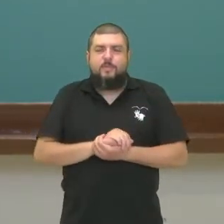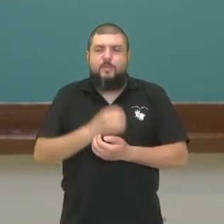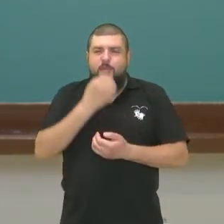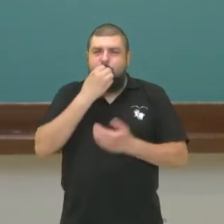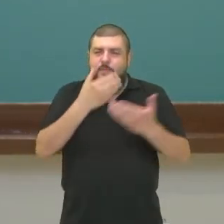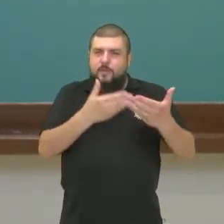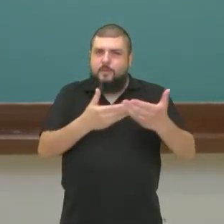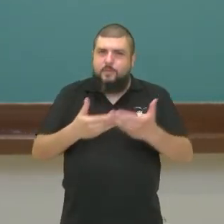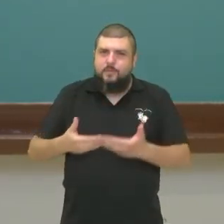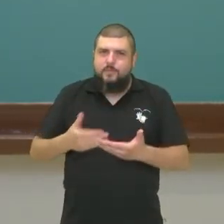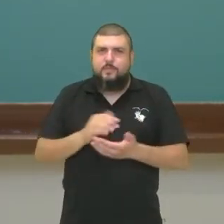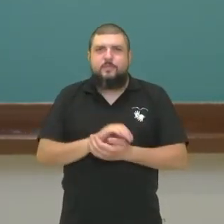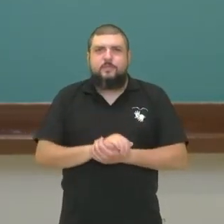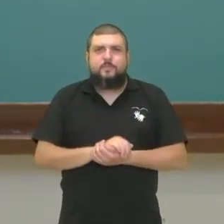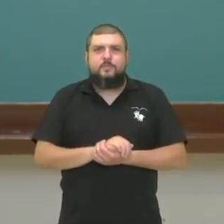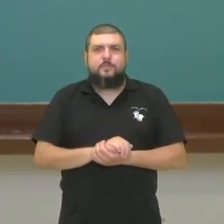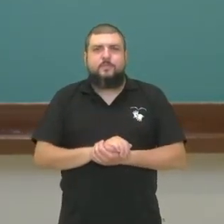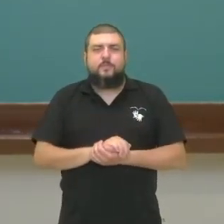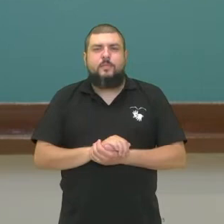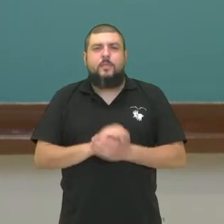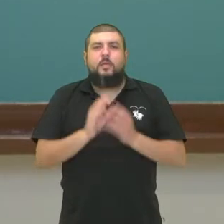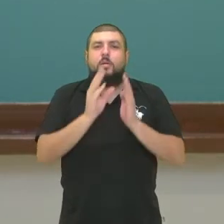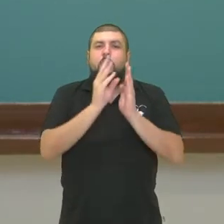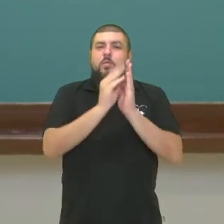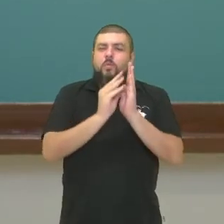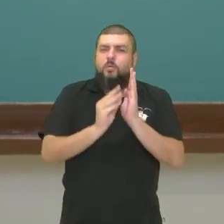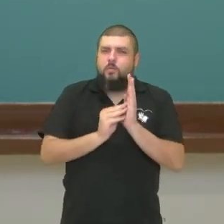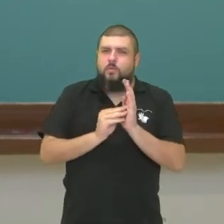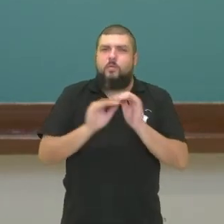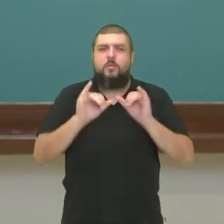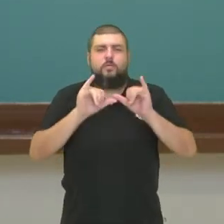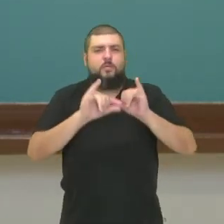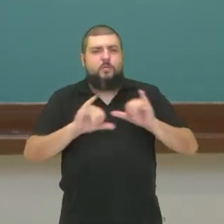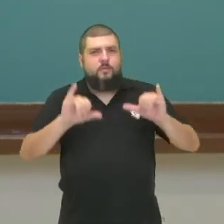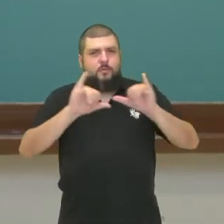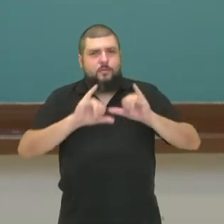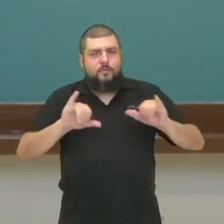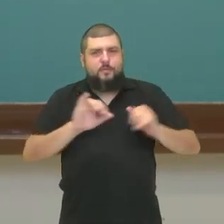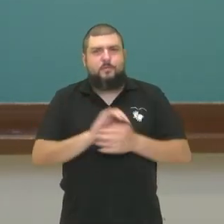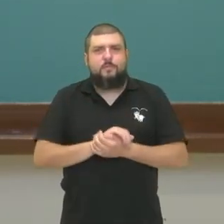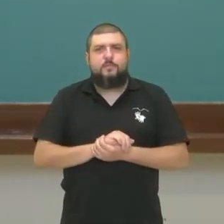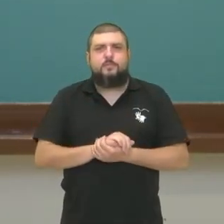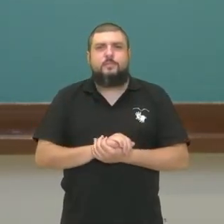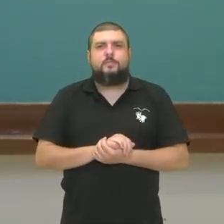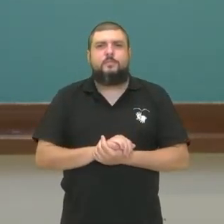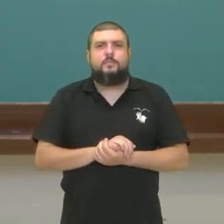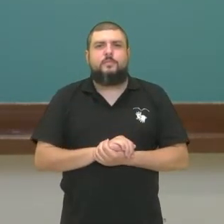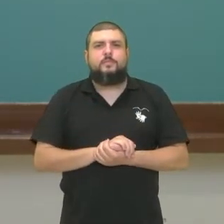bem-vindo. O nosso conteúdo é notícia. Então, acompanhe agora os objetivos da aula: